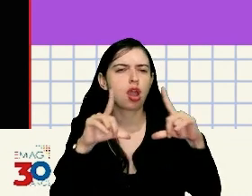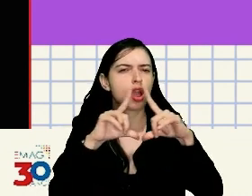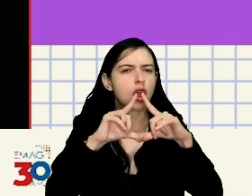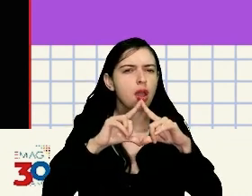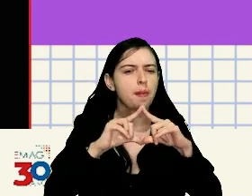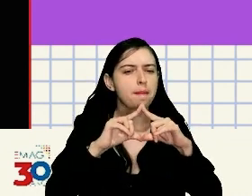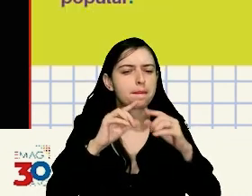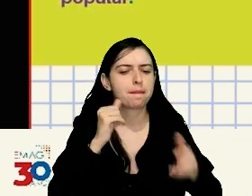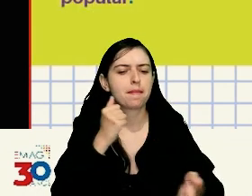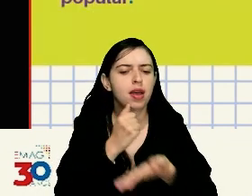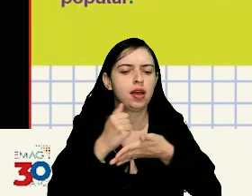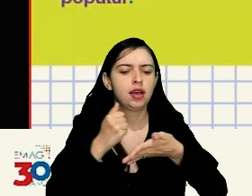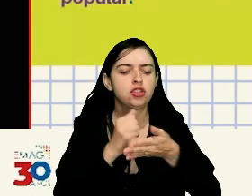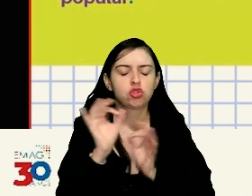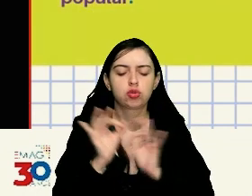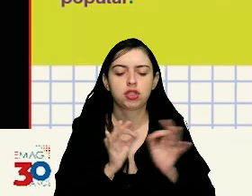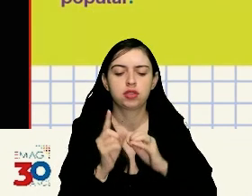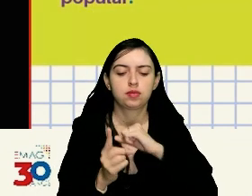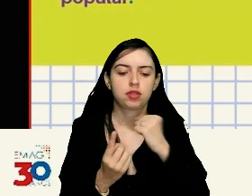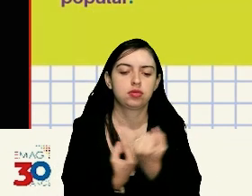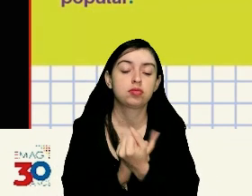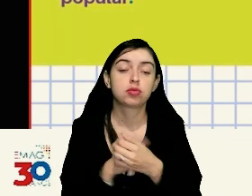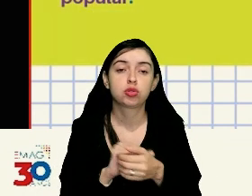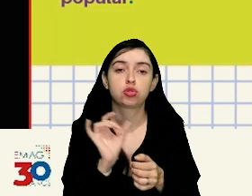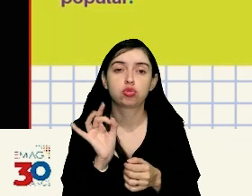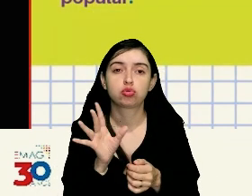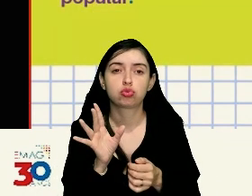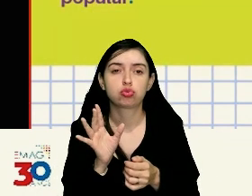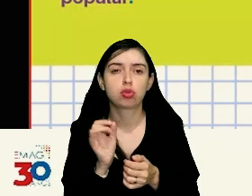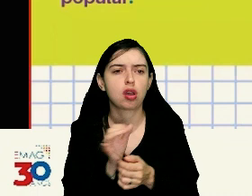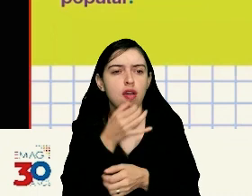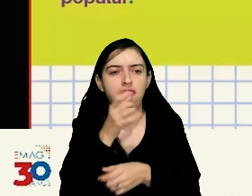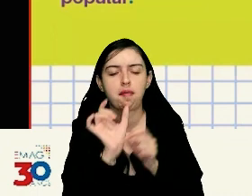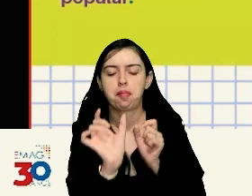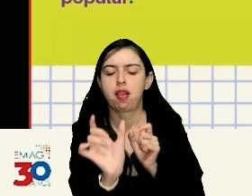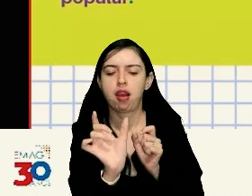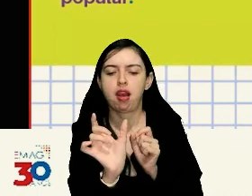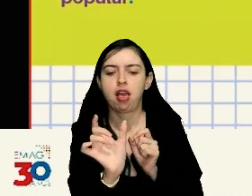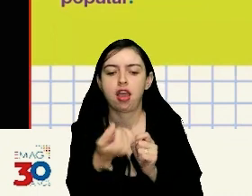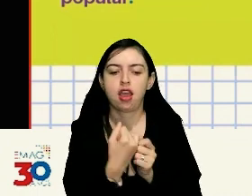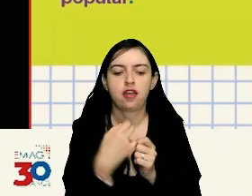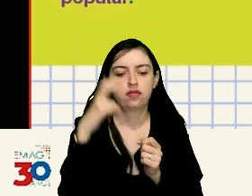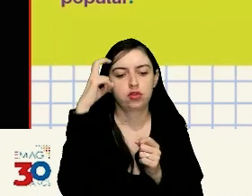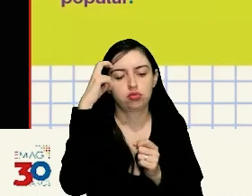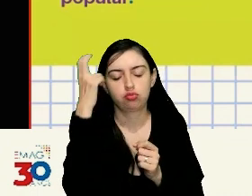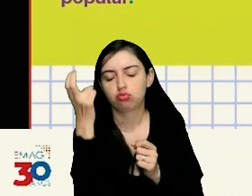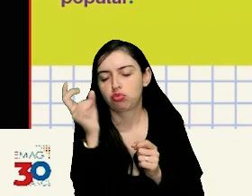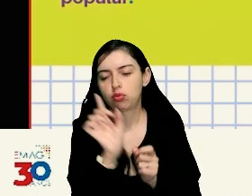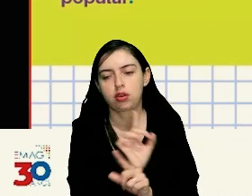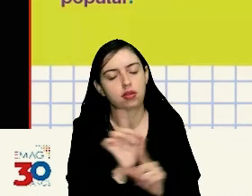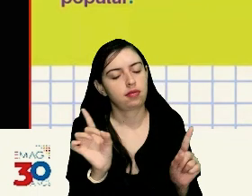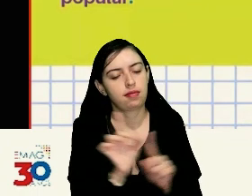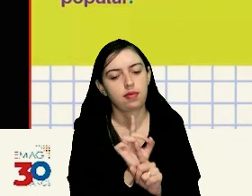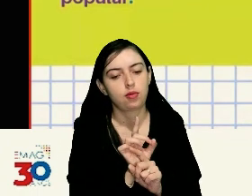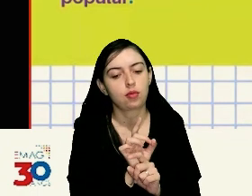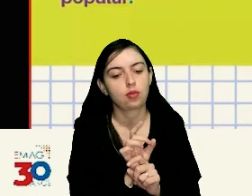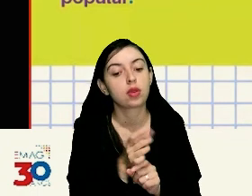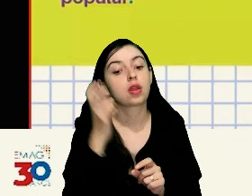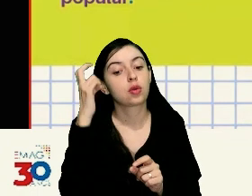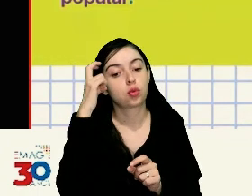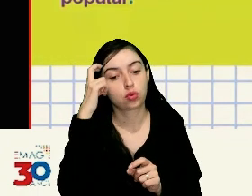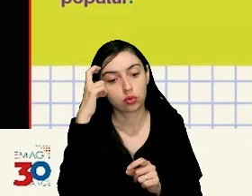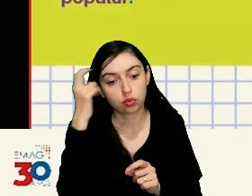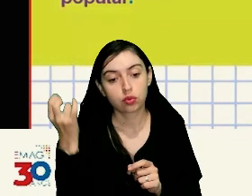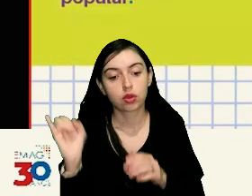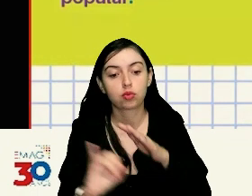sociedade. E o machismo, ele não é só uma expressão comportamental e cultural, né? O machismo, ele é cultural, o machismo é institucional e o machismo é estrutural. E eu